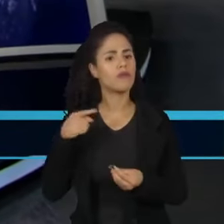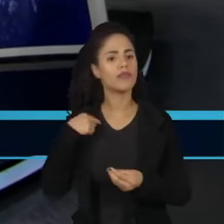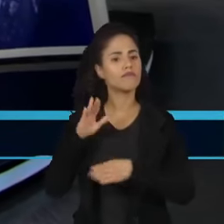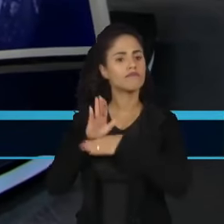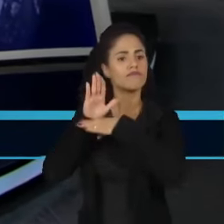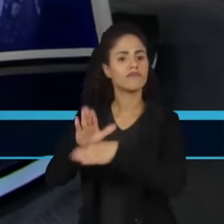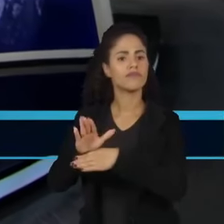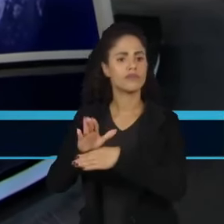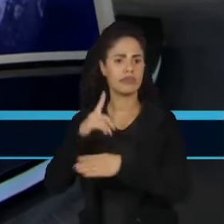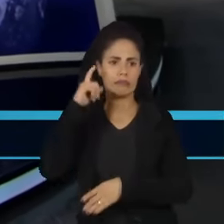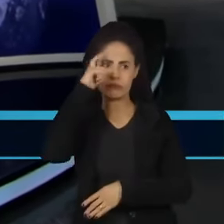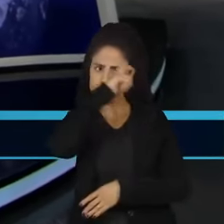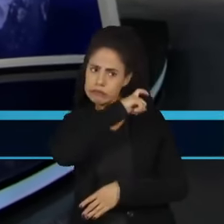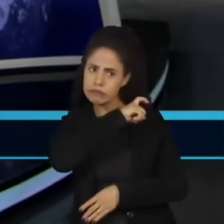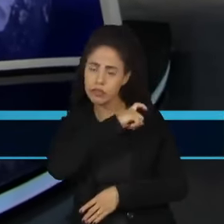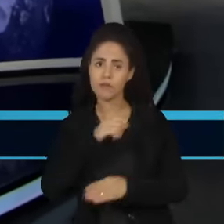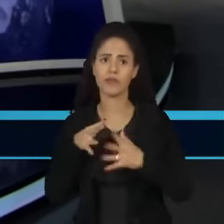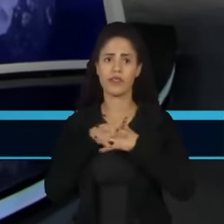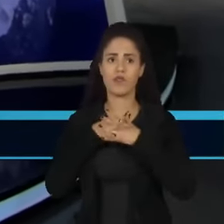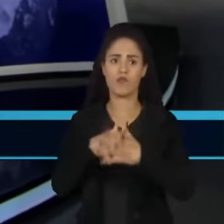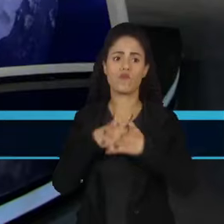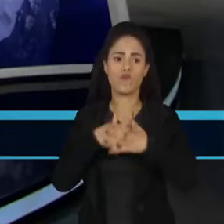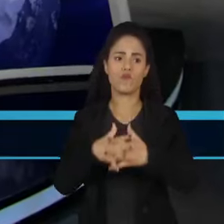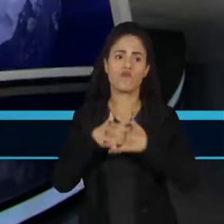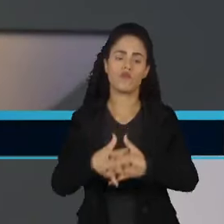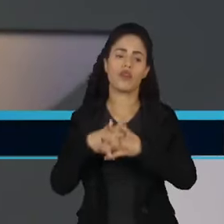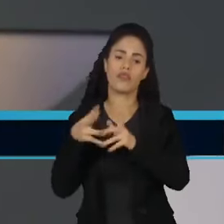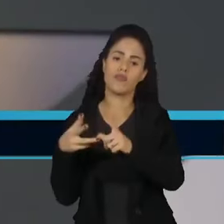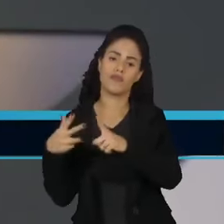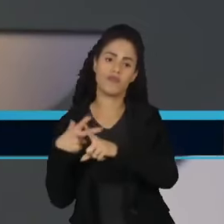esse jogo que é bastante complexo. E não é só quem vai ganhar